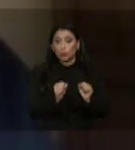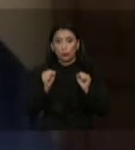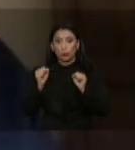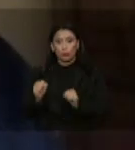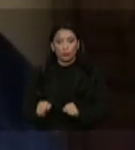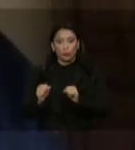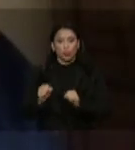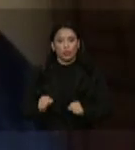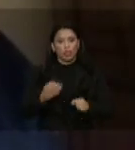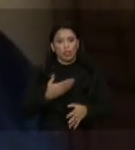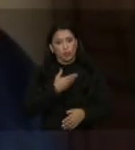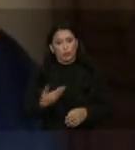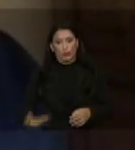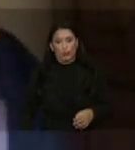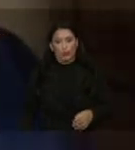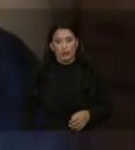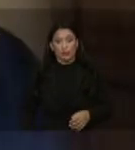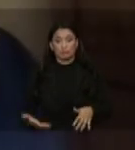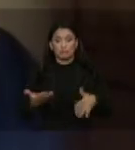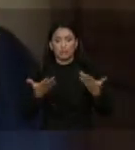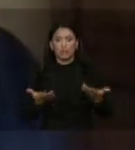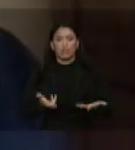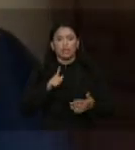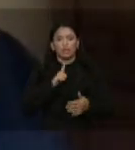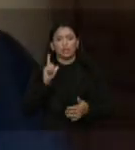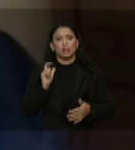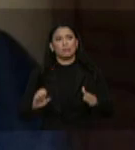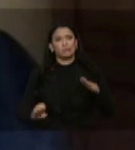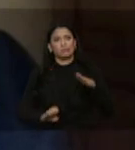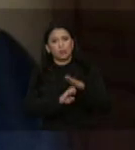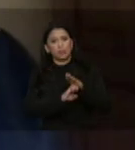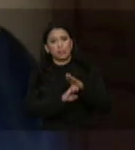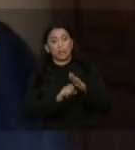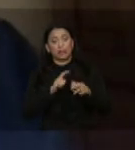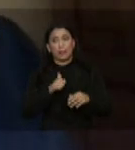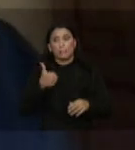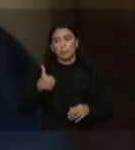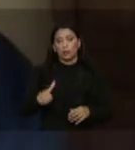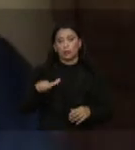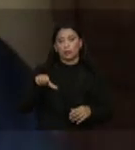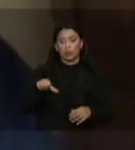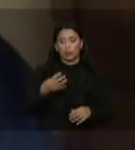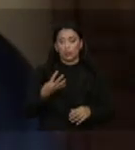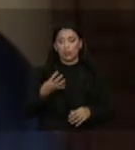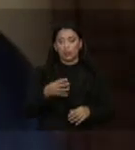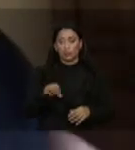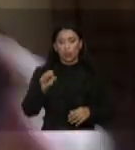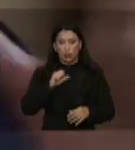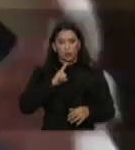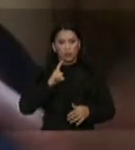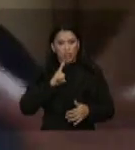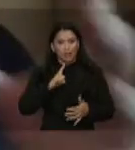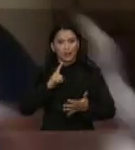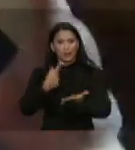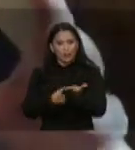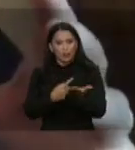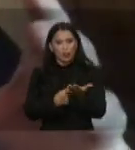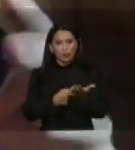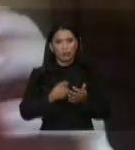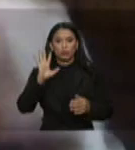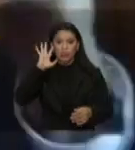do estado e essa questão remonta a 1648 com Tratado de paz diversos falha quando se